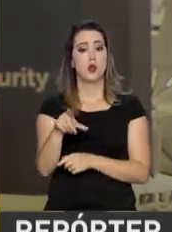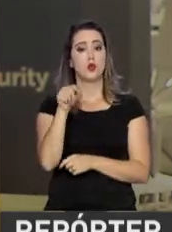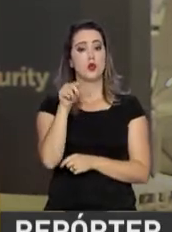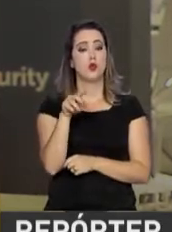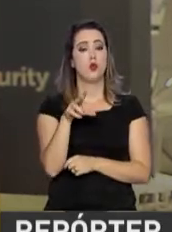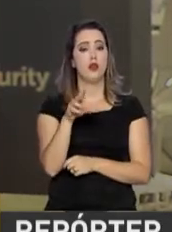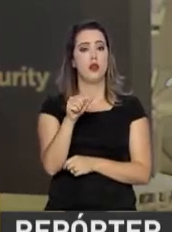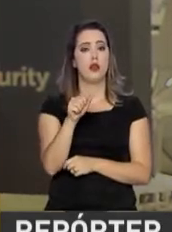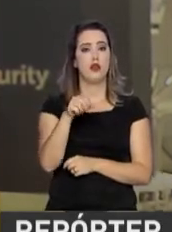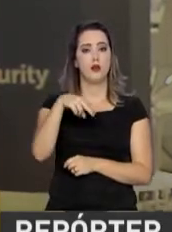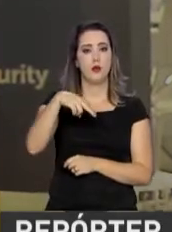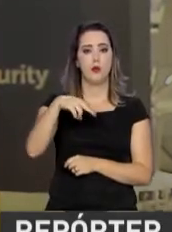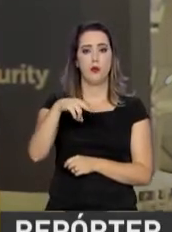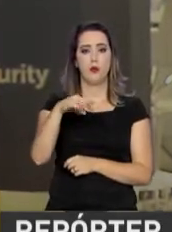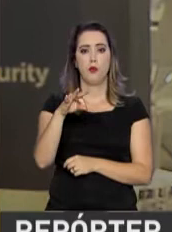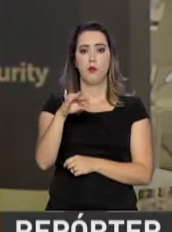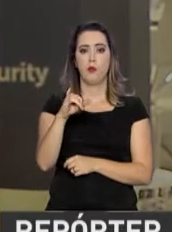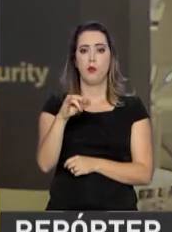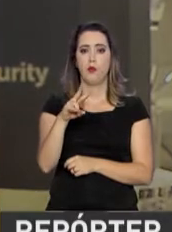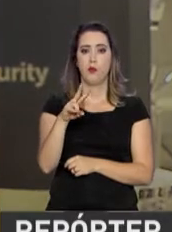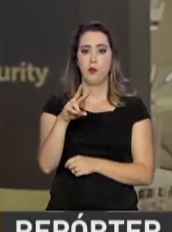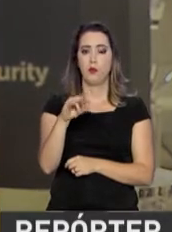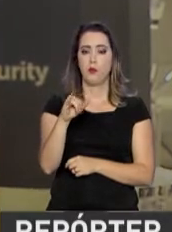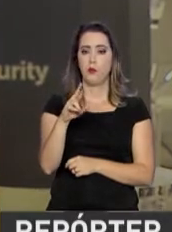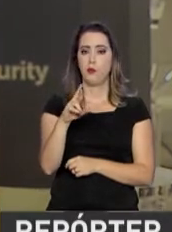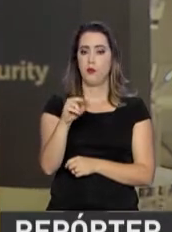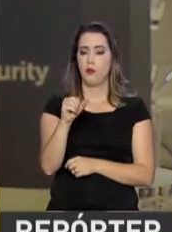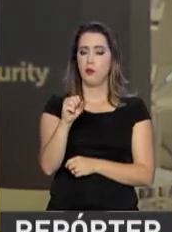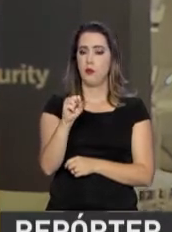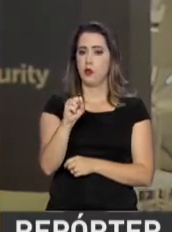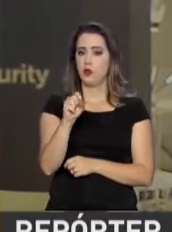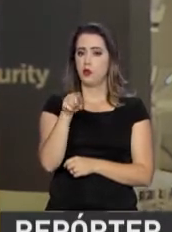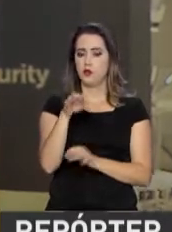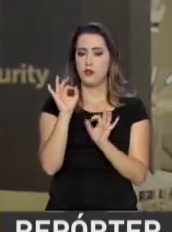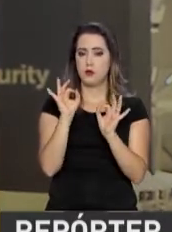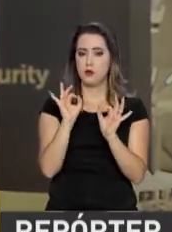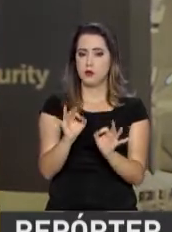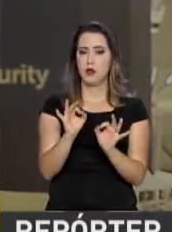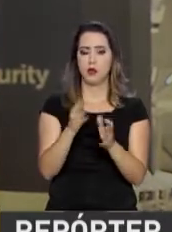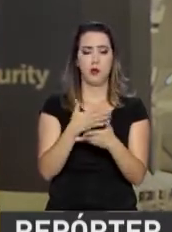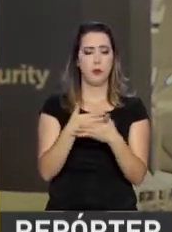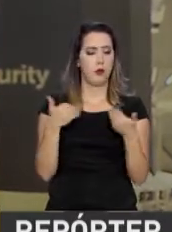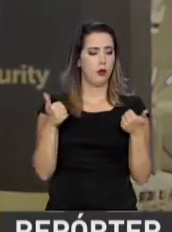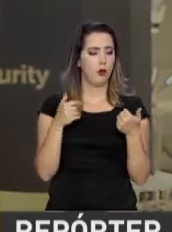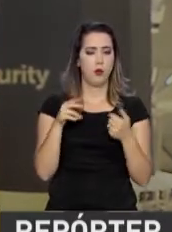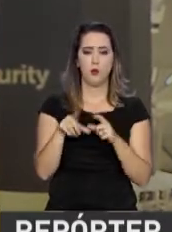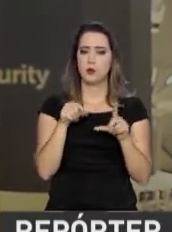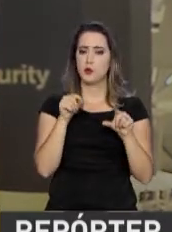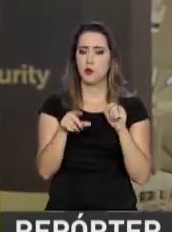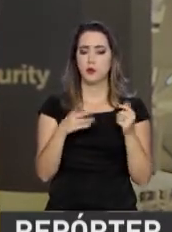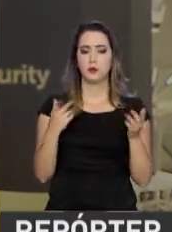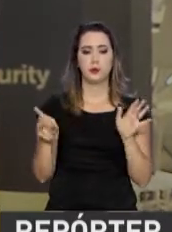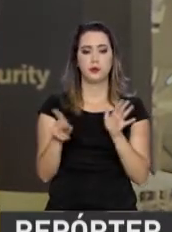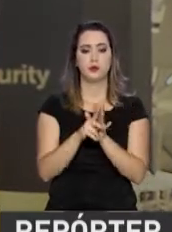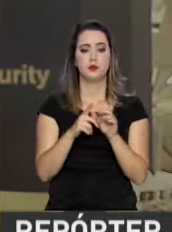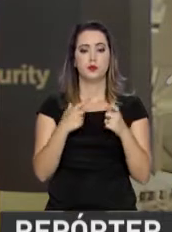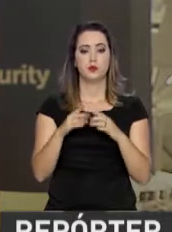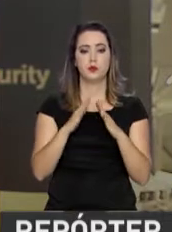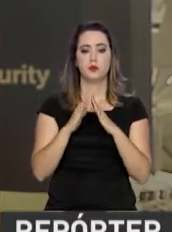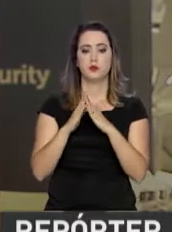atenuante de qualidade dê também instalado e configurado dentro das melhores práticas para o seu ambiente